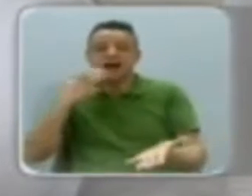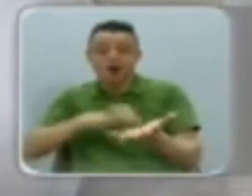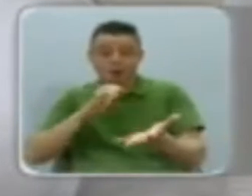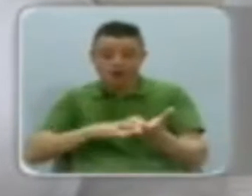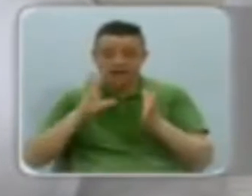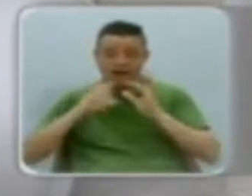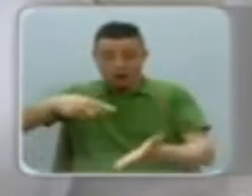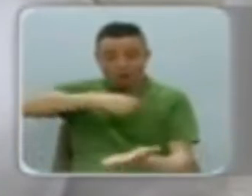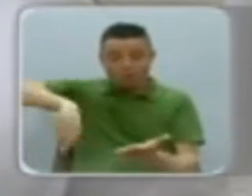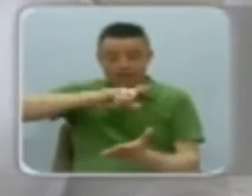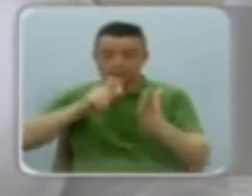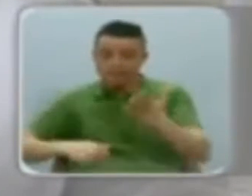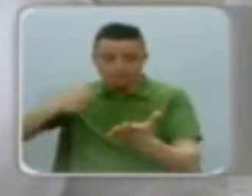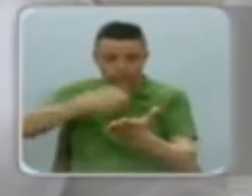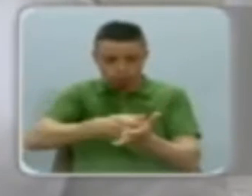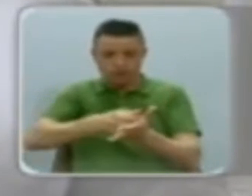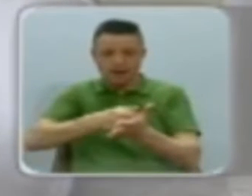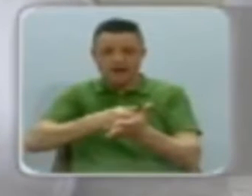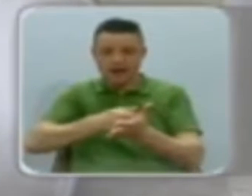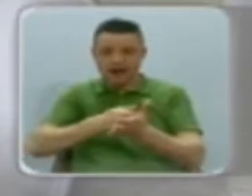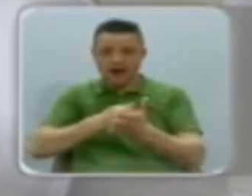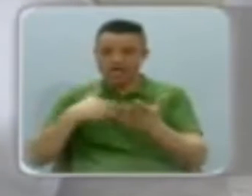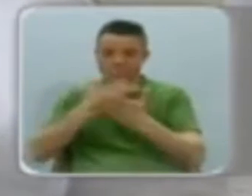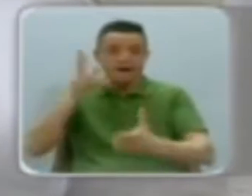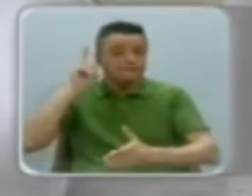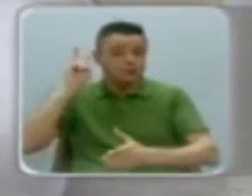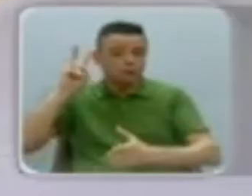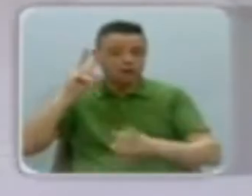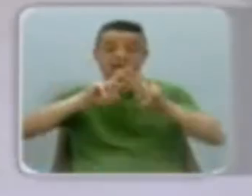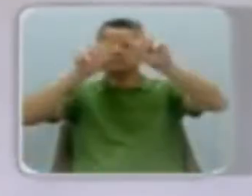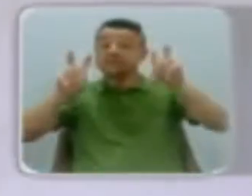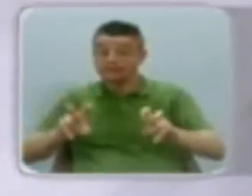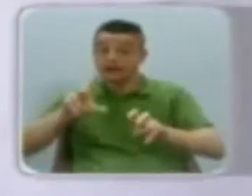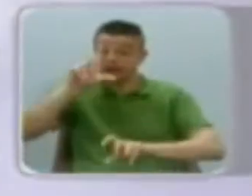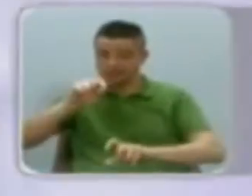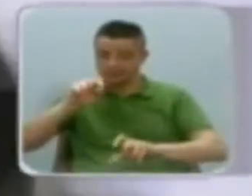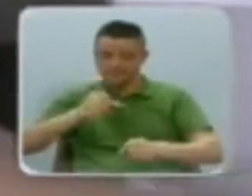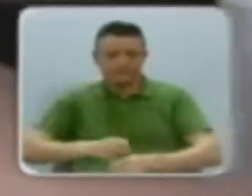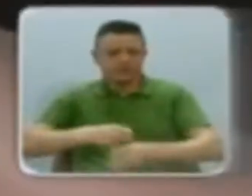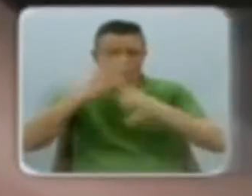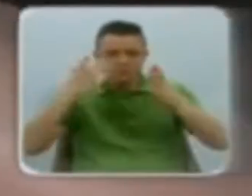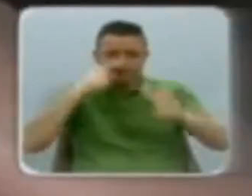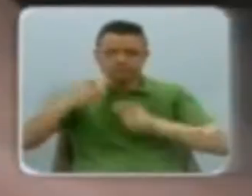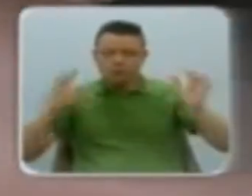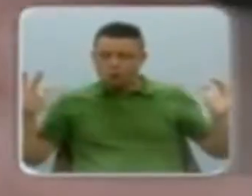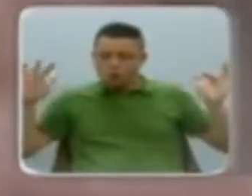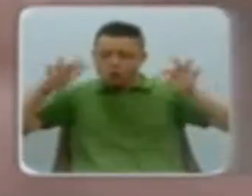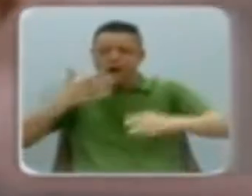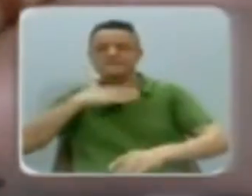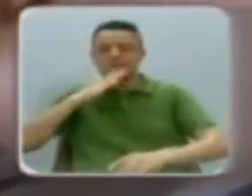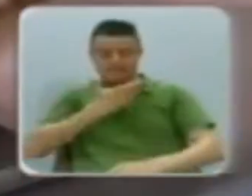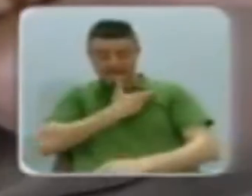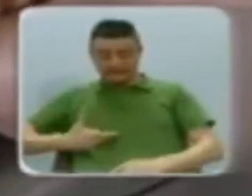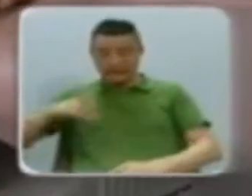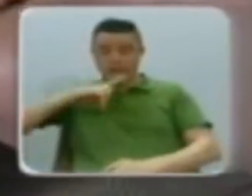isso acho que é um prato que se tem que apostar e valorizar e certificar. E são muitos os que visitam a vila mais antiga